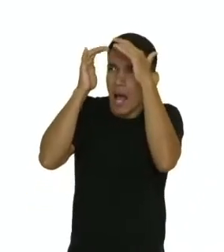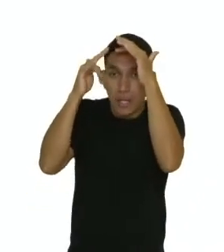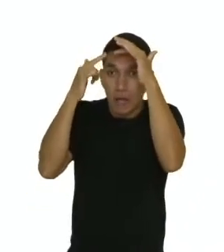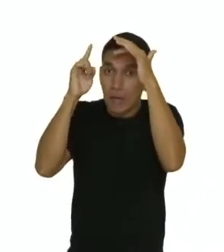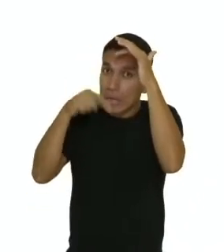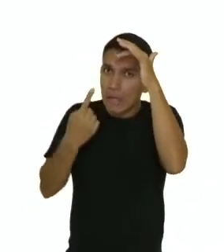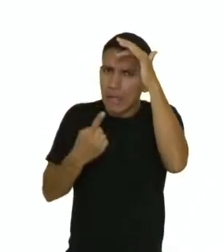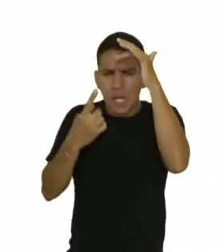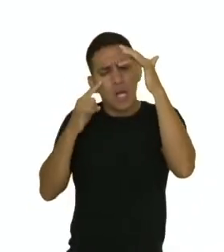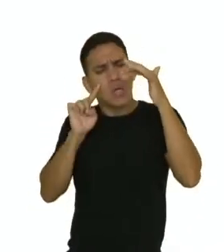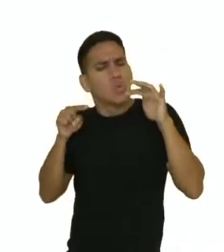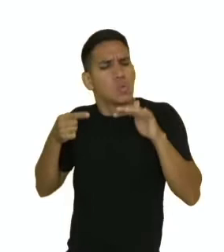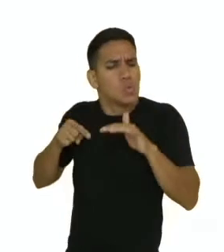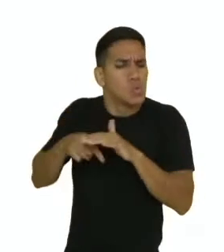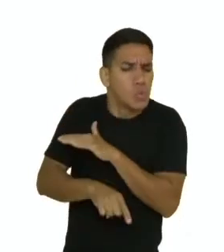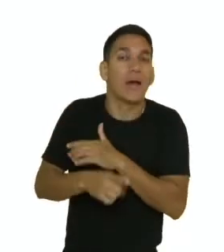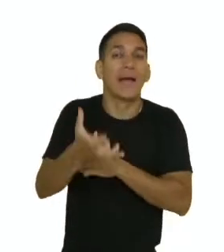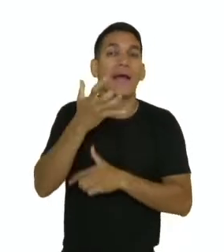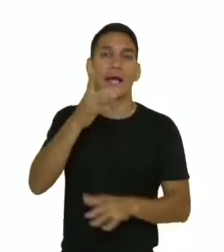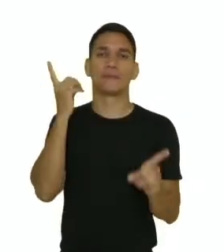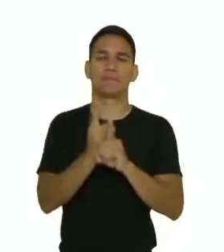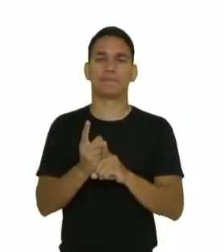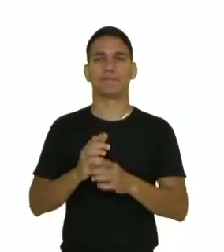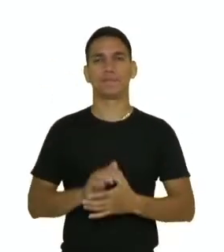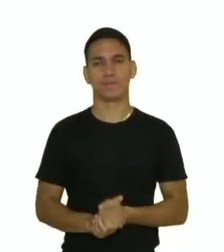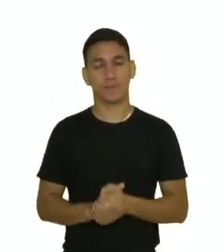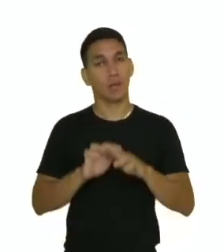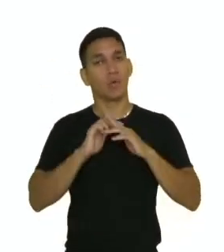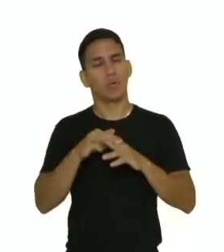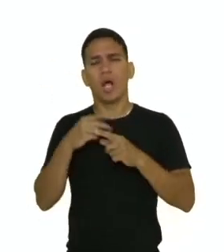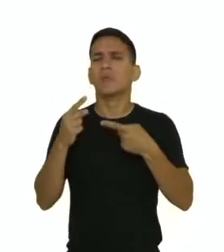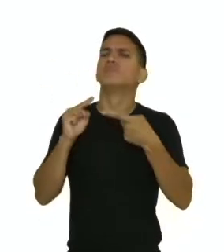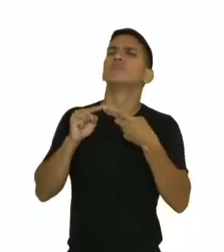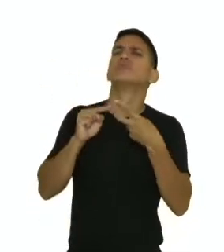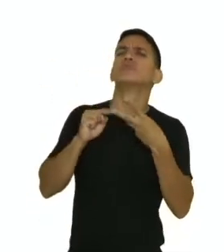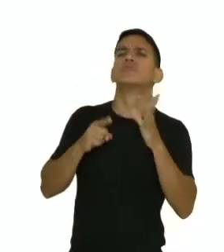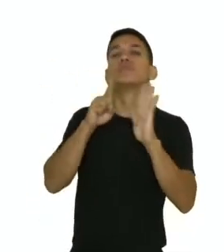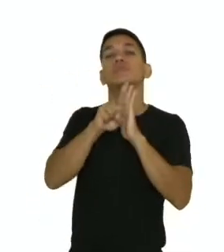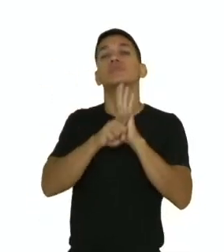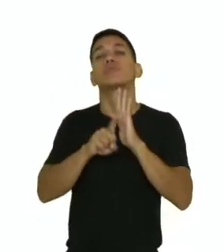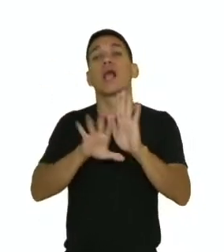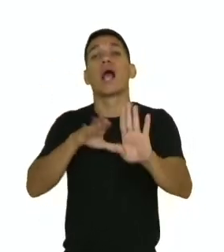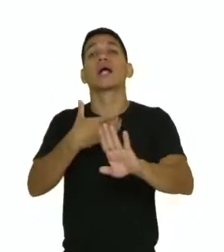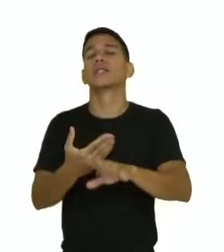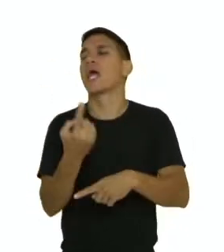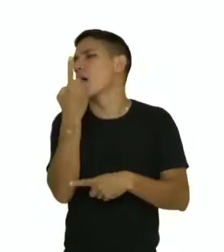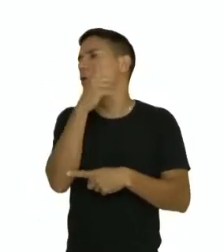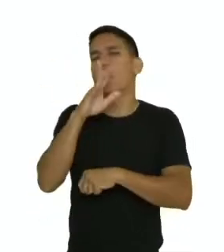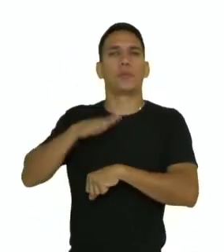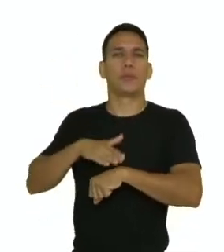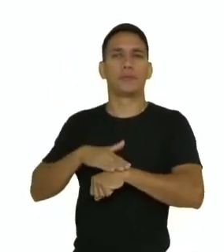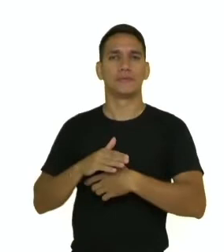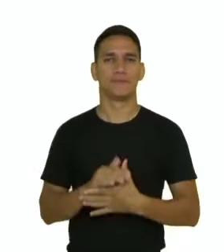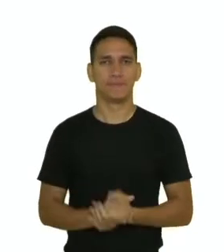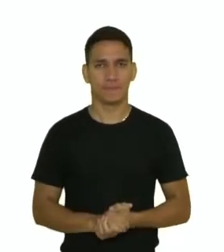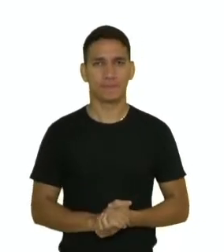porque ela quer chegar à raiz do problema, levando os questionamentos até as últimas